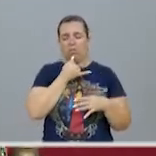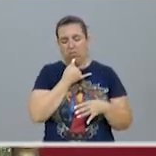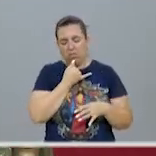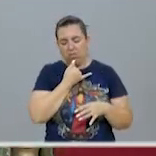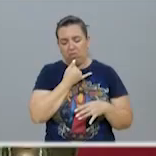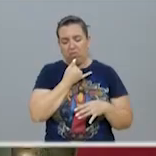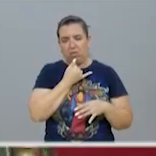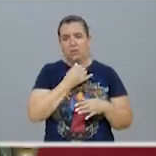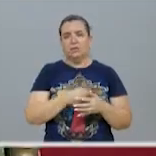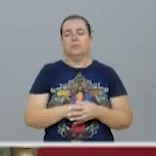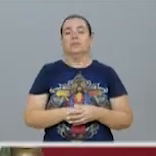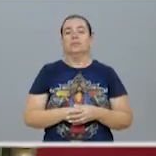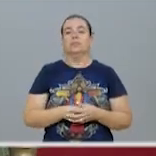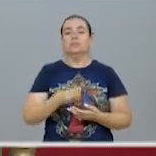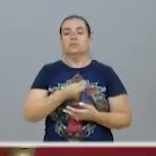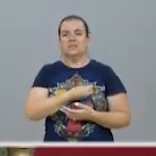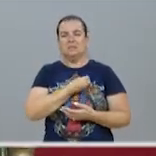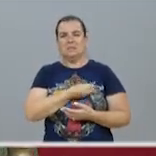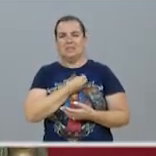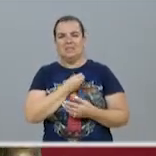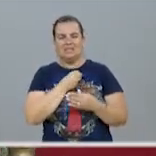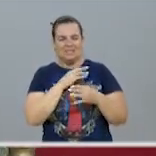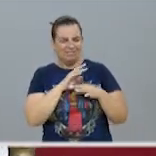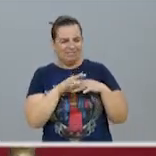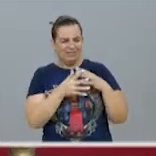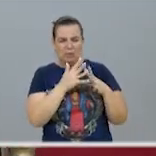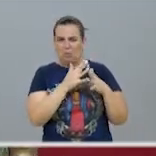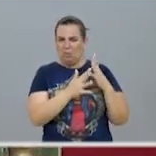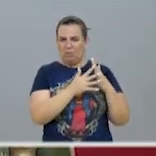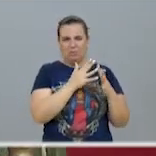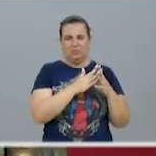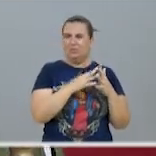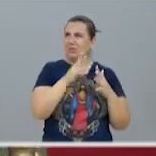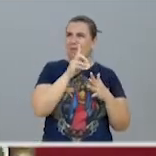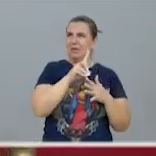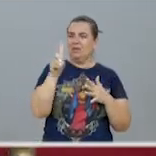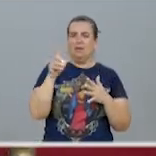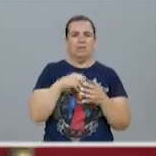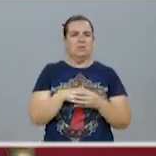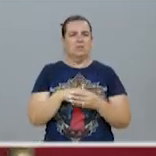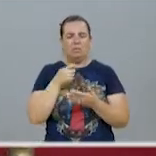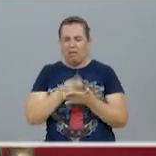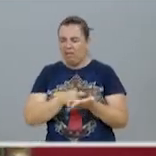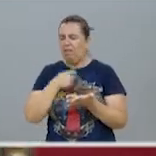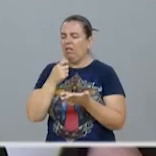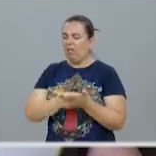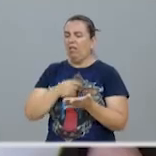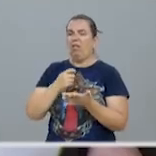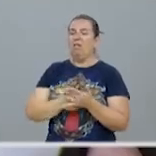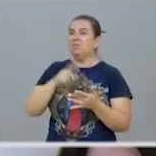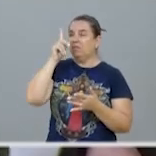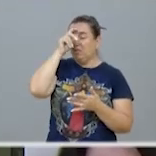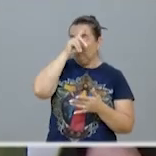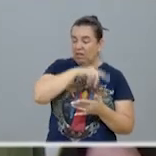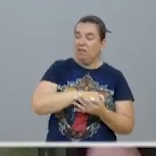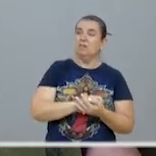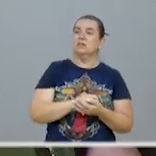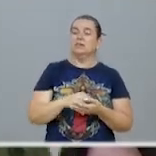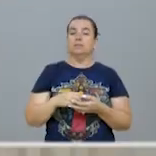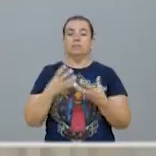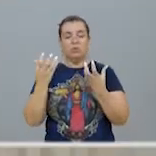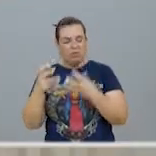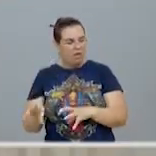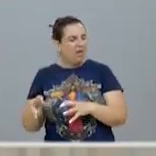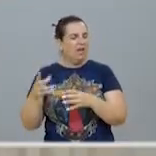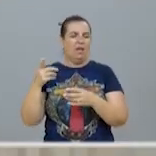Uma vida meio amarrada para Deus, tudo obrigação, tudo dificultoso para Deus.